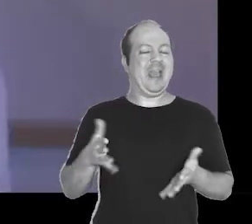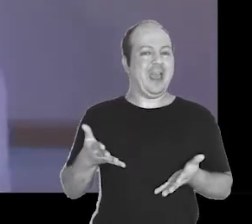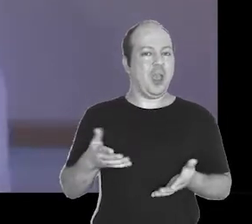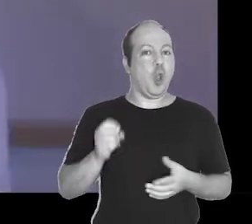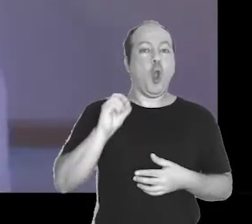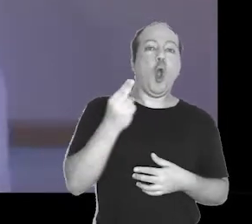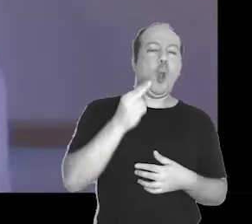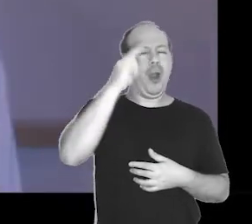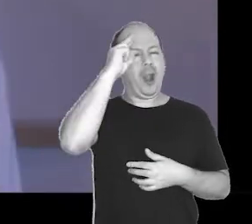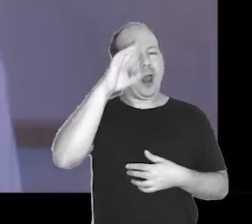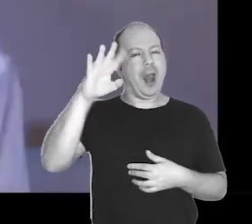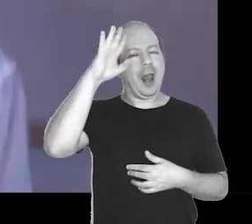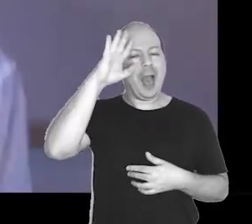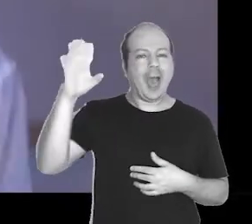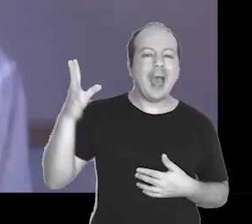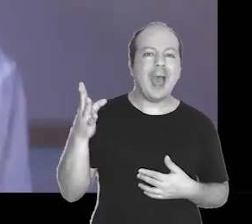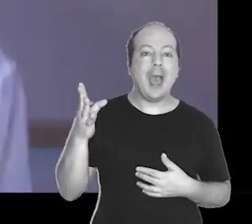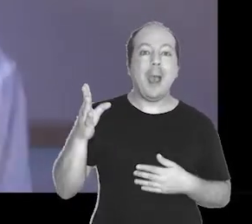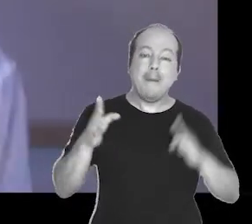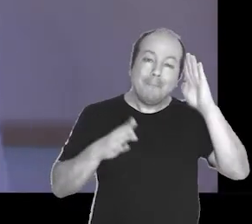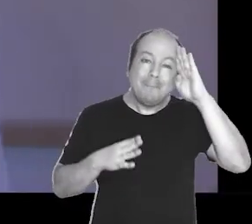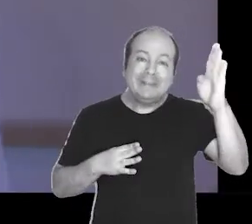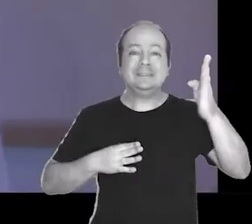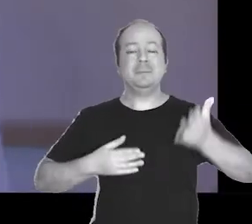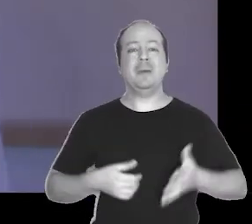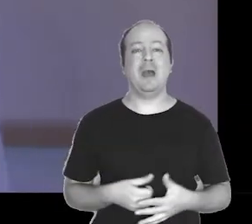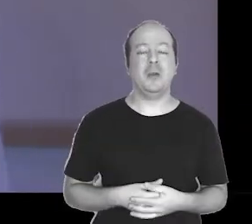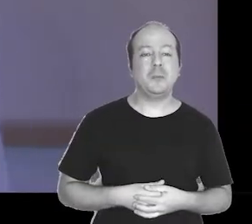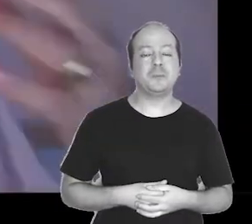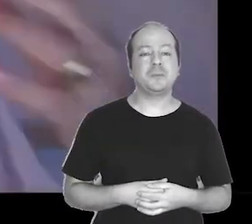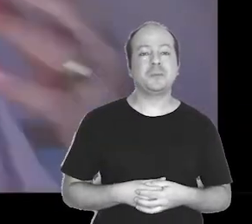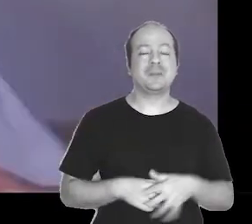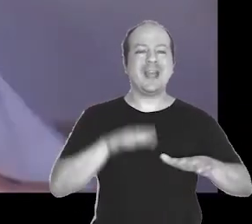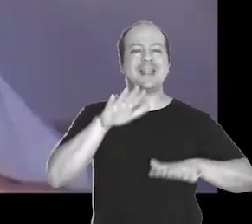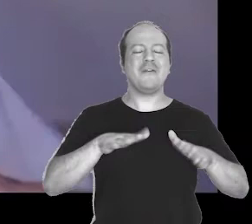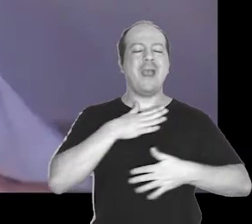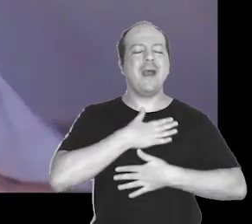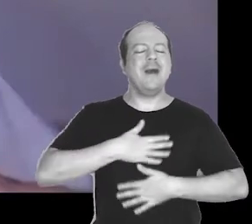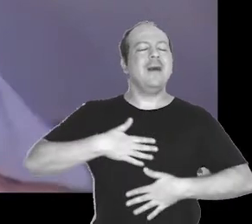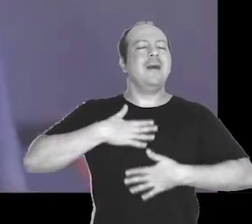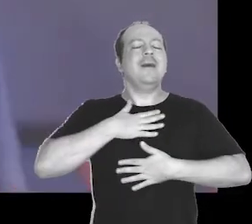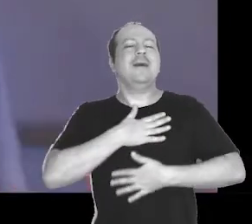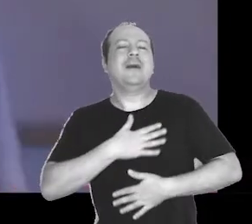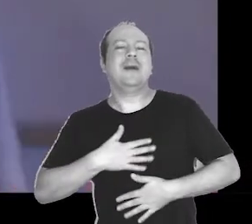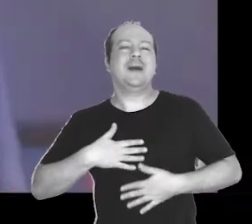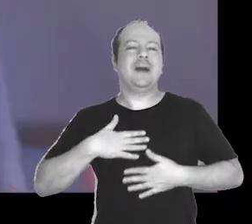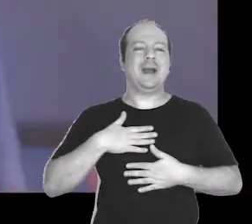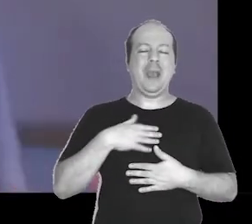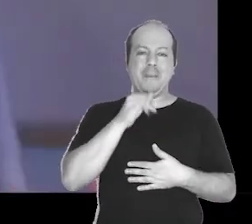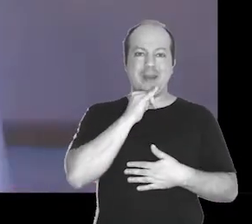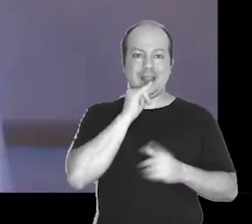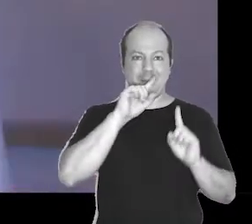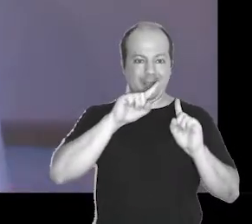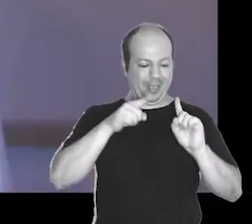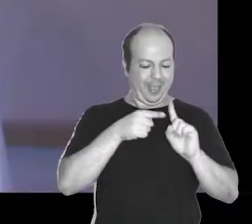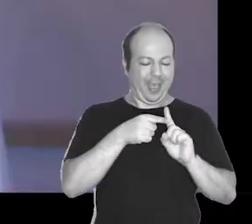fantasiar é um dos principais, ainda que o prazer do aconchego do útero seja o